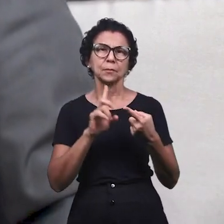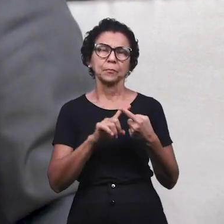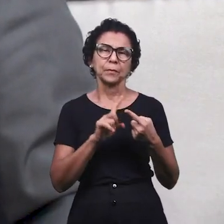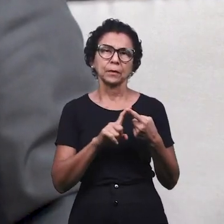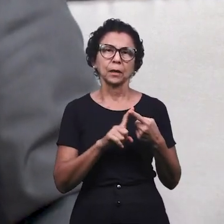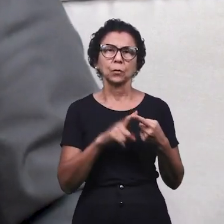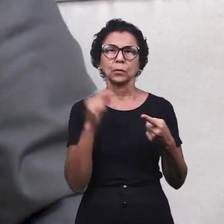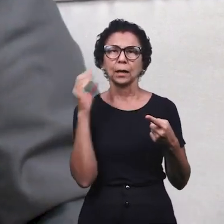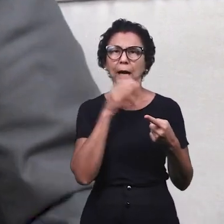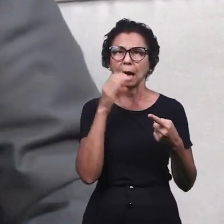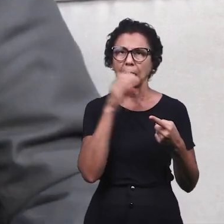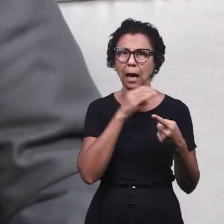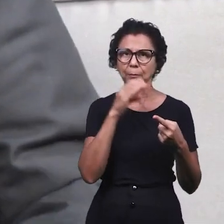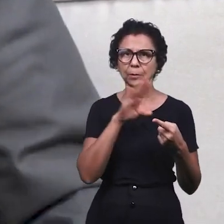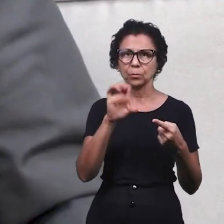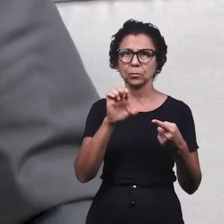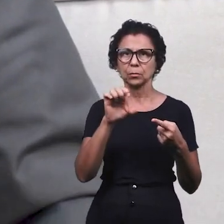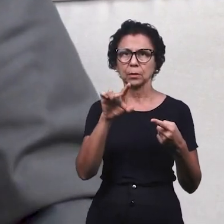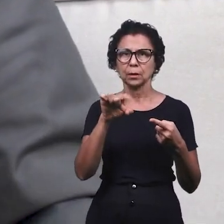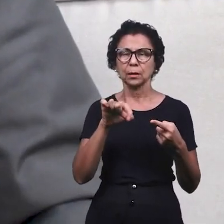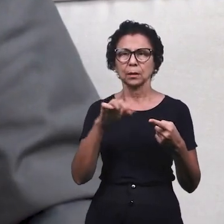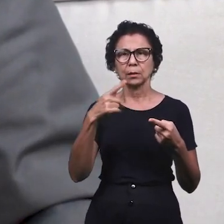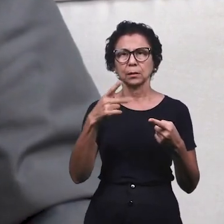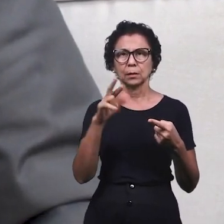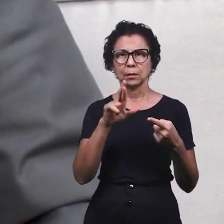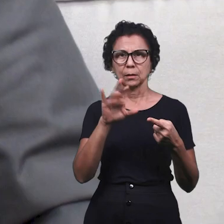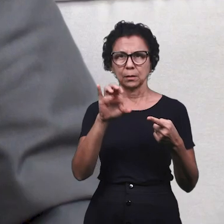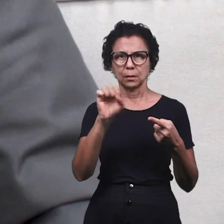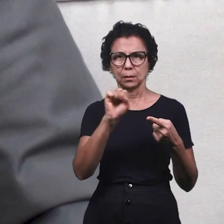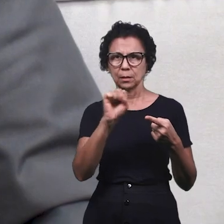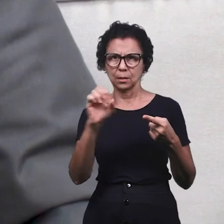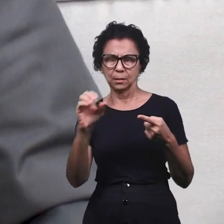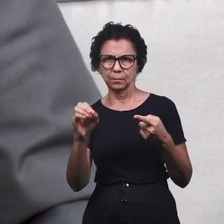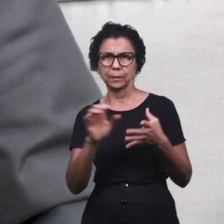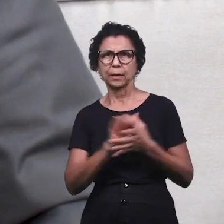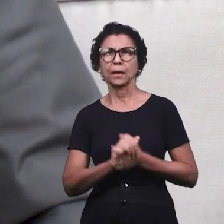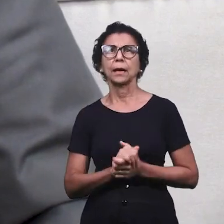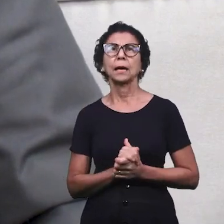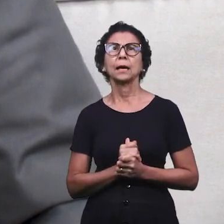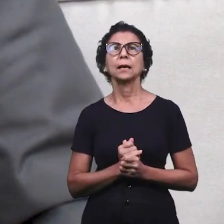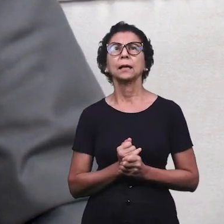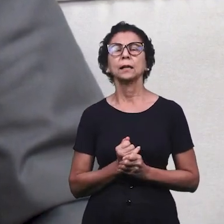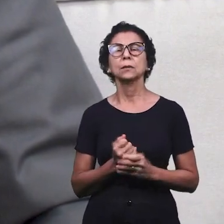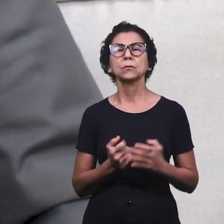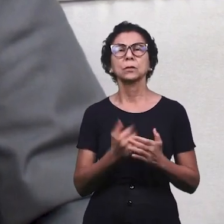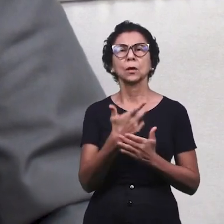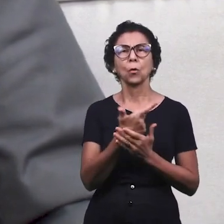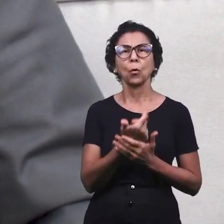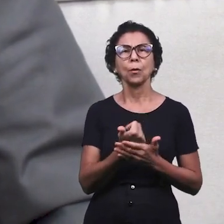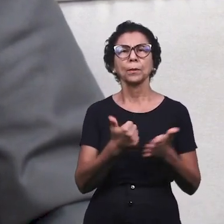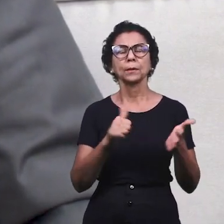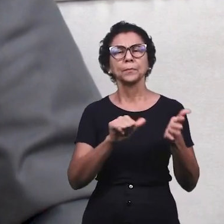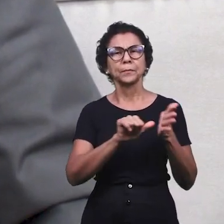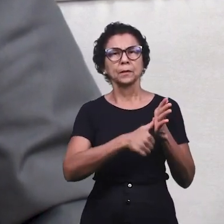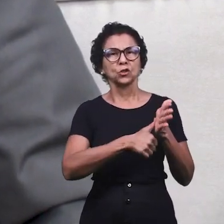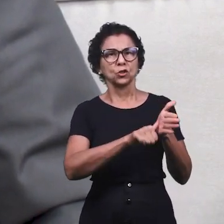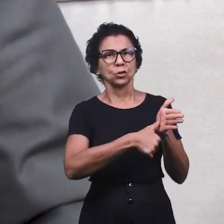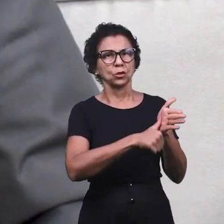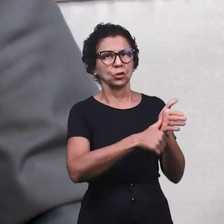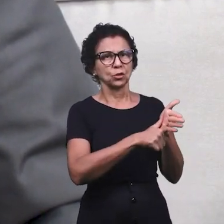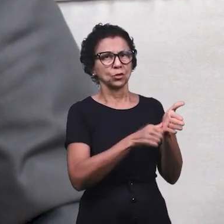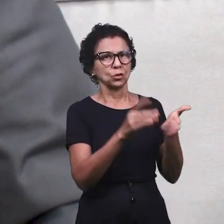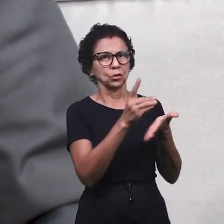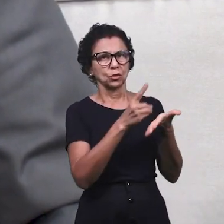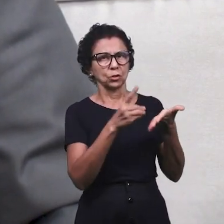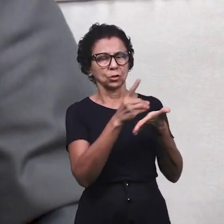expresso, que você consegue, com os documentos básicos, você consegue, através do seu certificado digital também, tirar